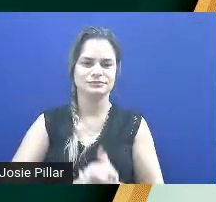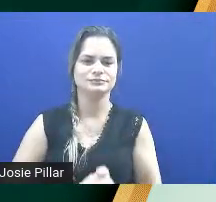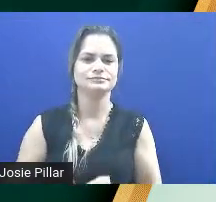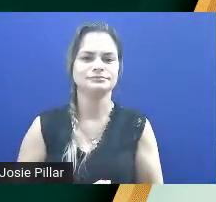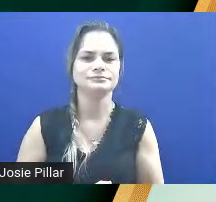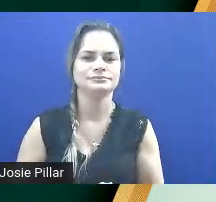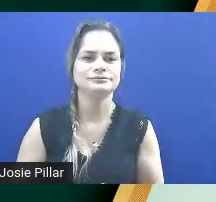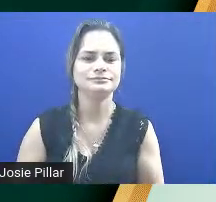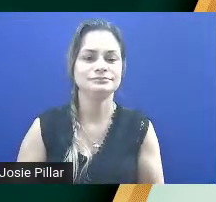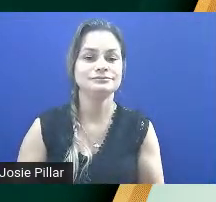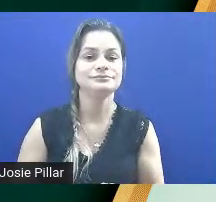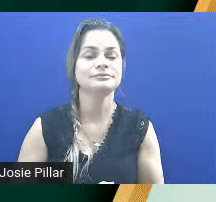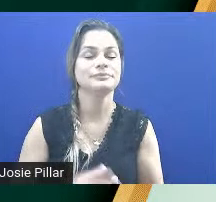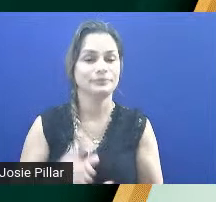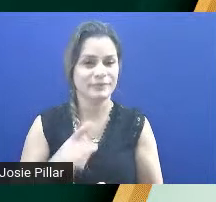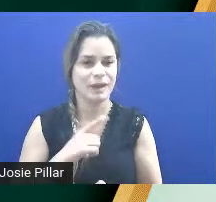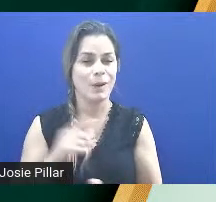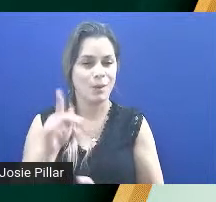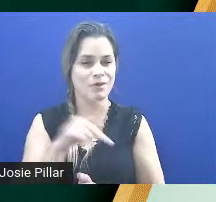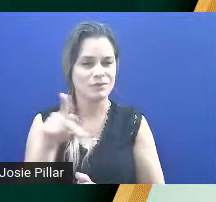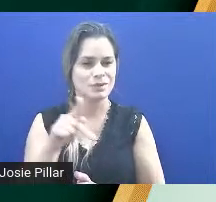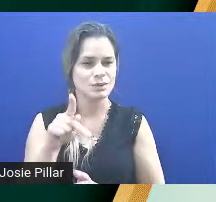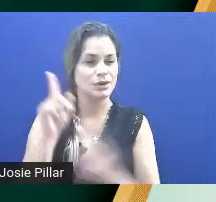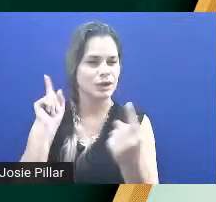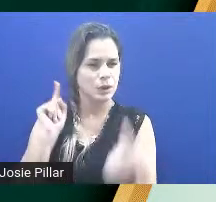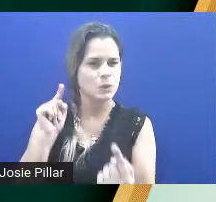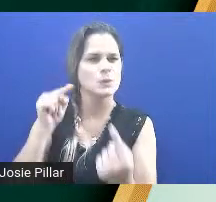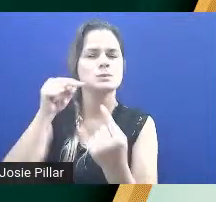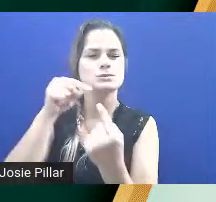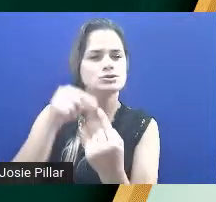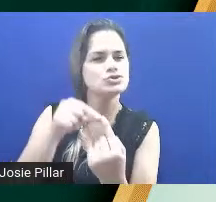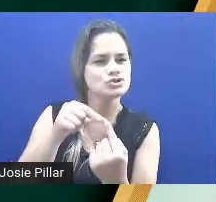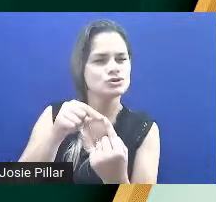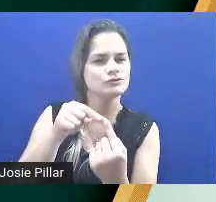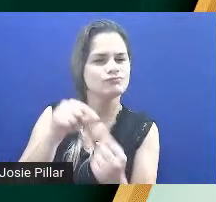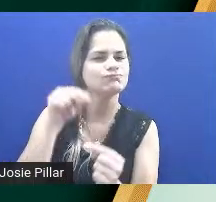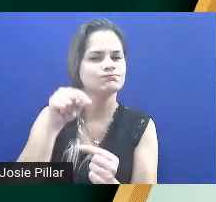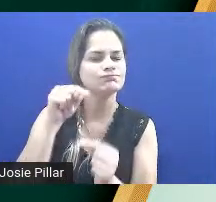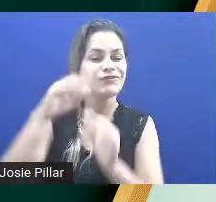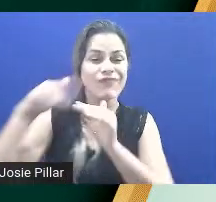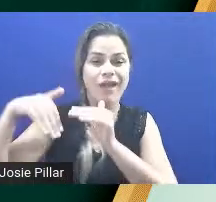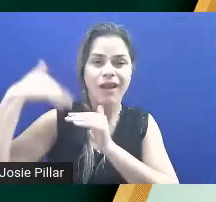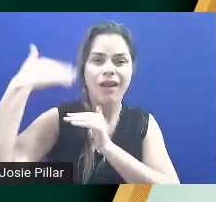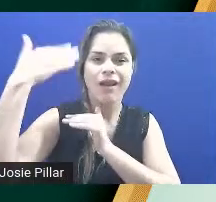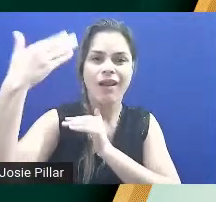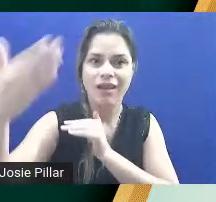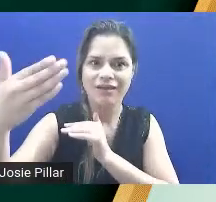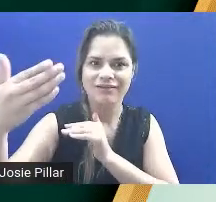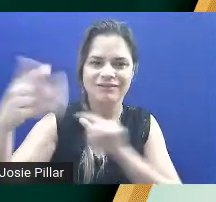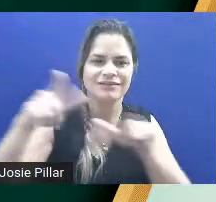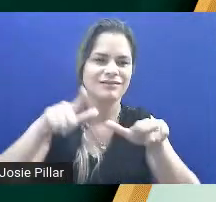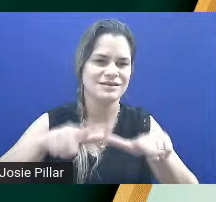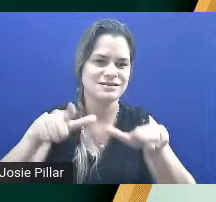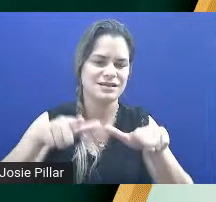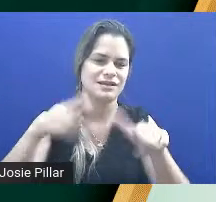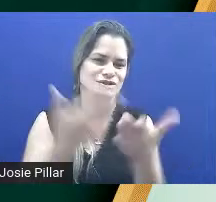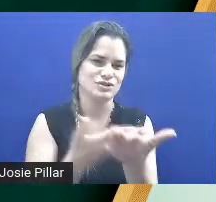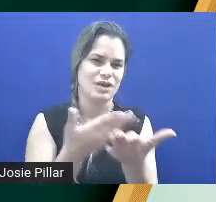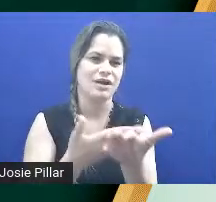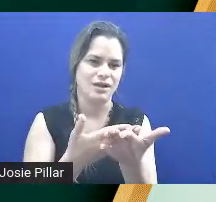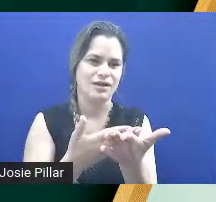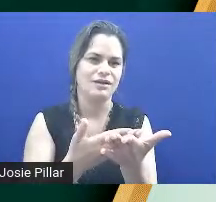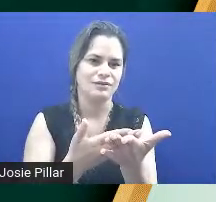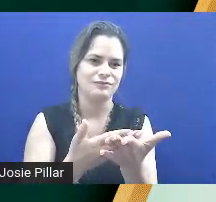sempre acreditei que o professor ele tem uma missão, e essa missão muitas vezes vai além da sala de aula, transcende os